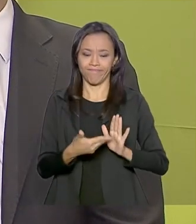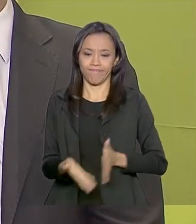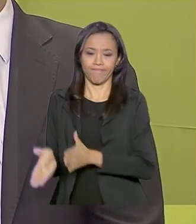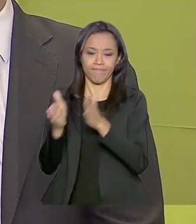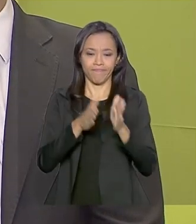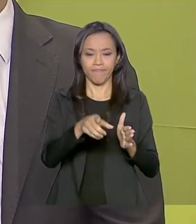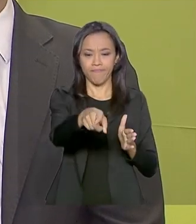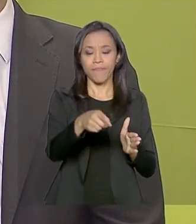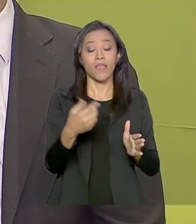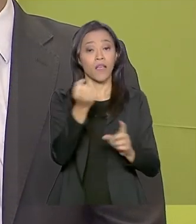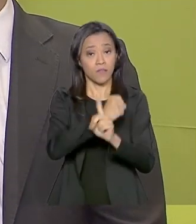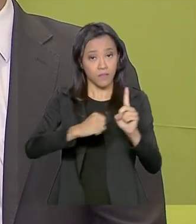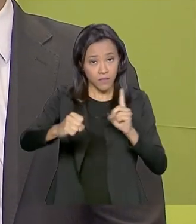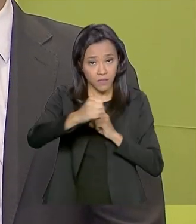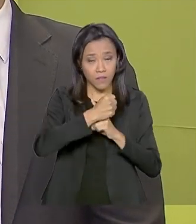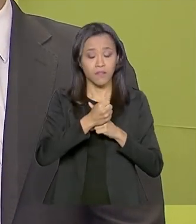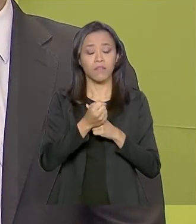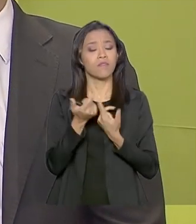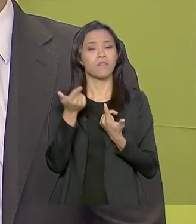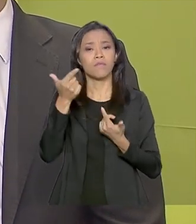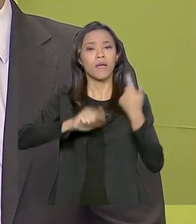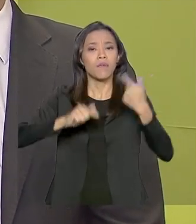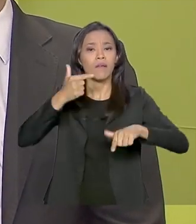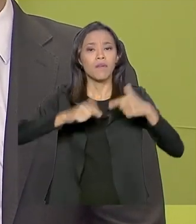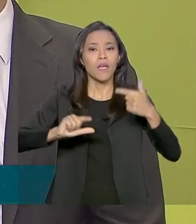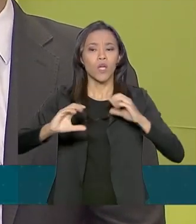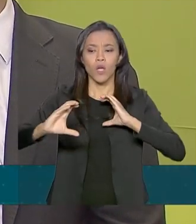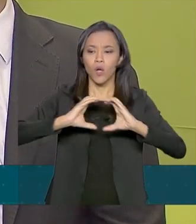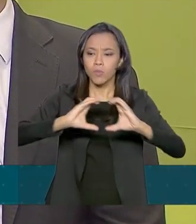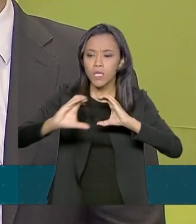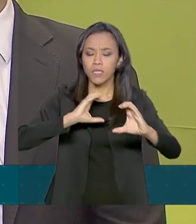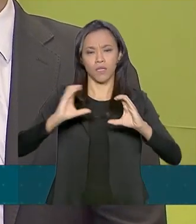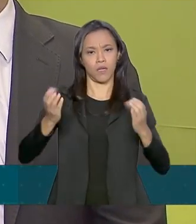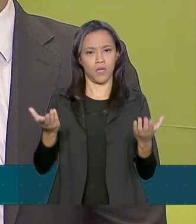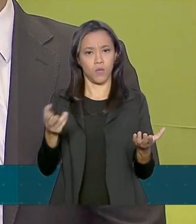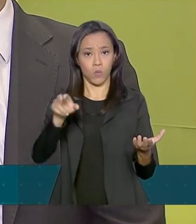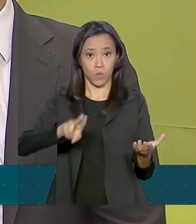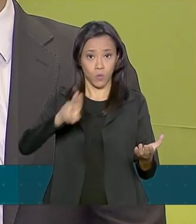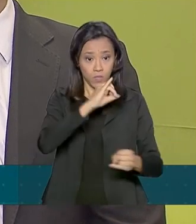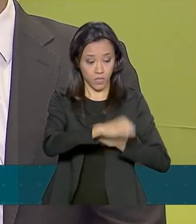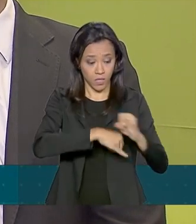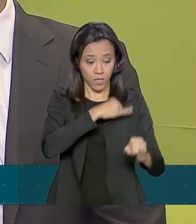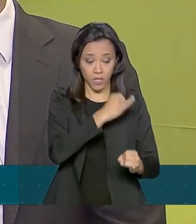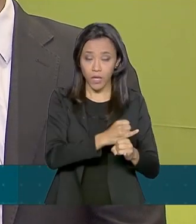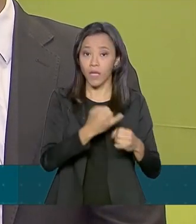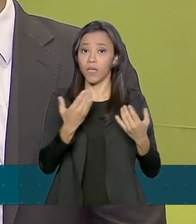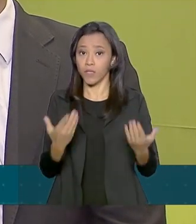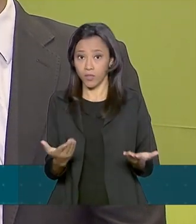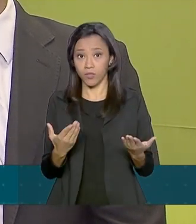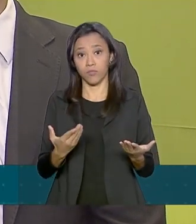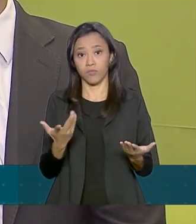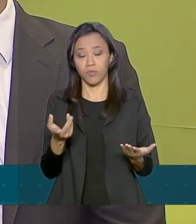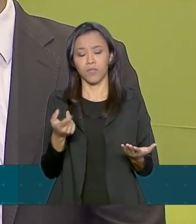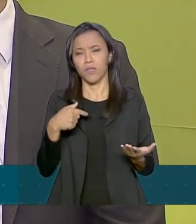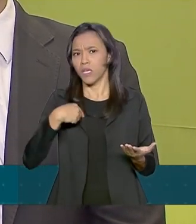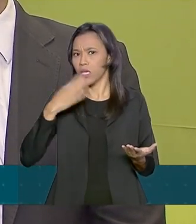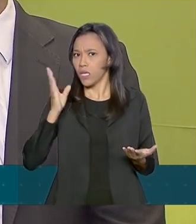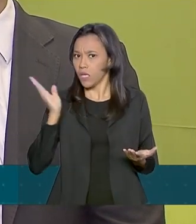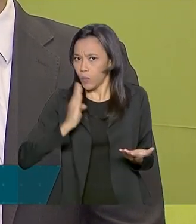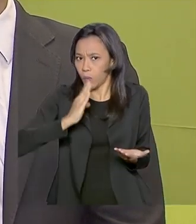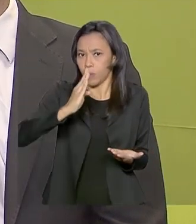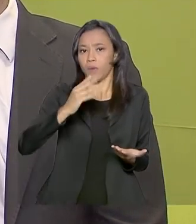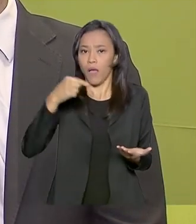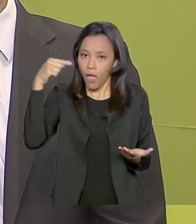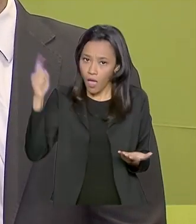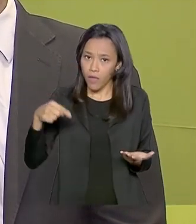cada vez demanda mais comunicações de dados em banda larga, sejam fixas ou móveis, em maiores velocidades. Então, essa